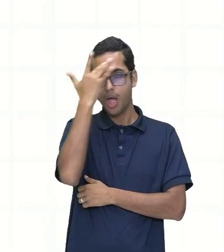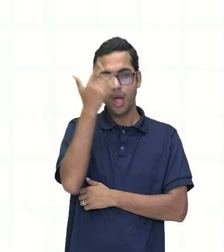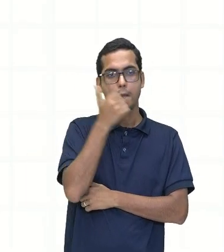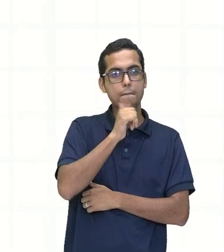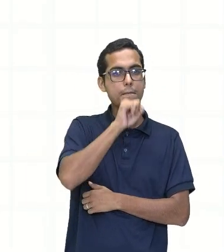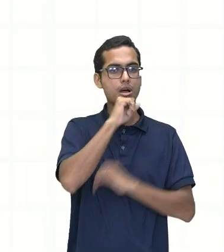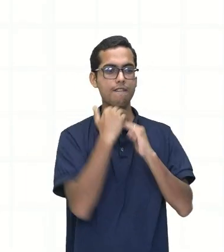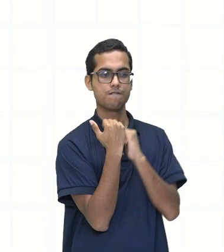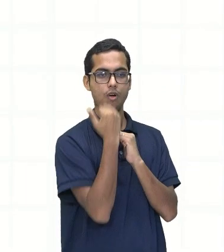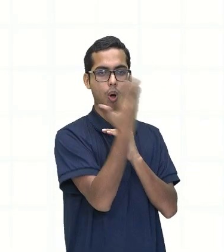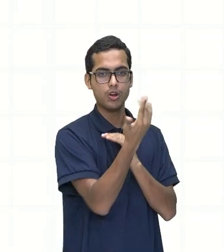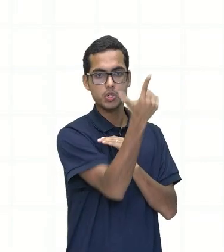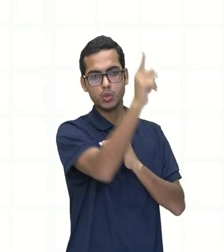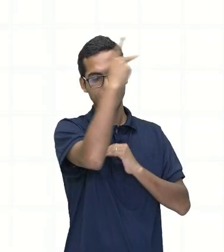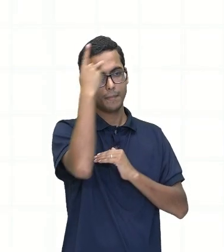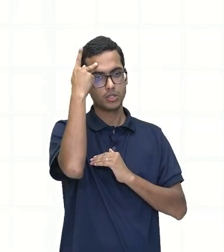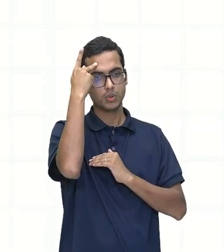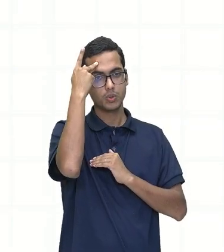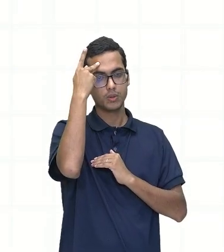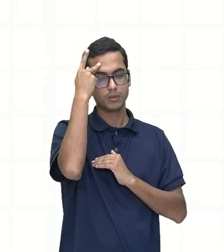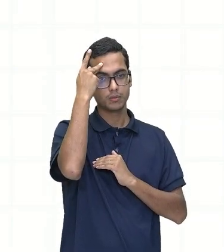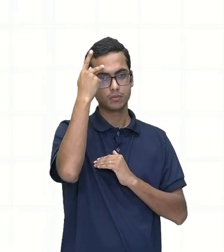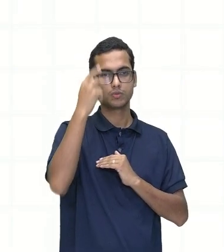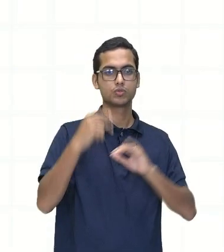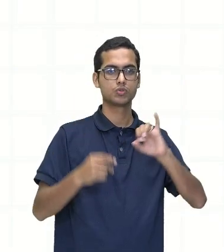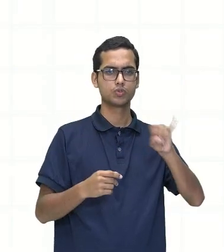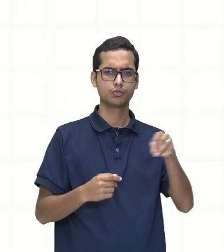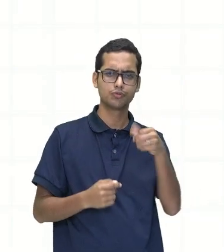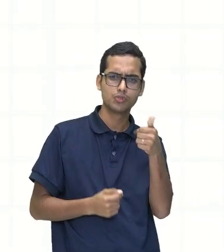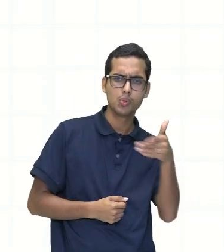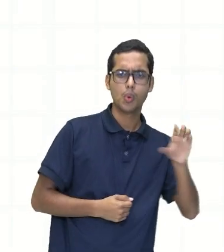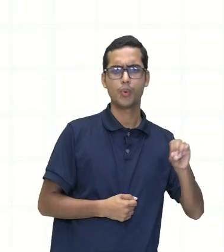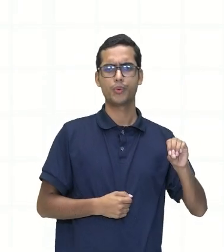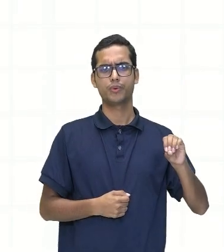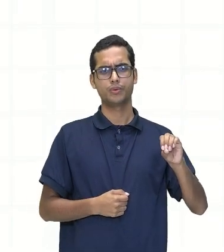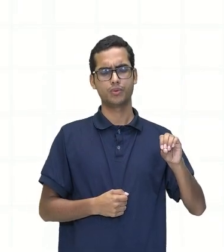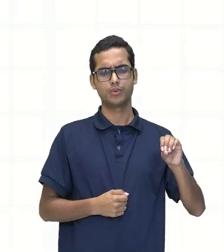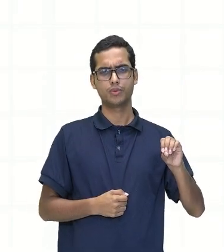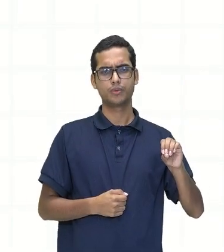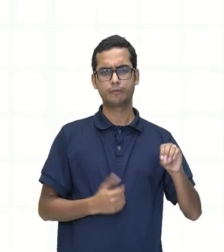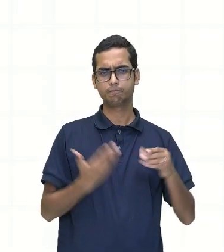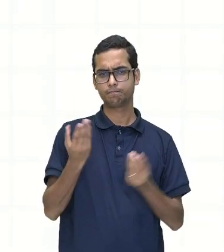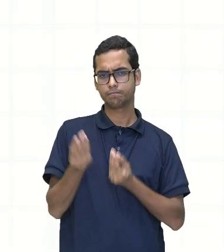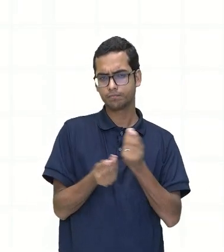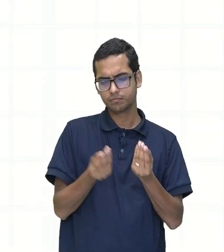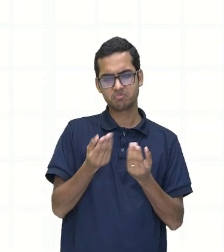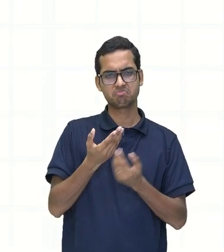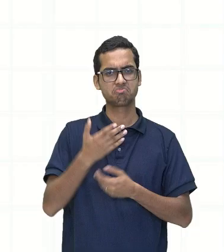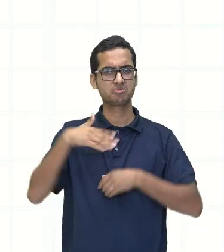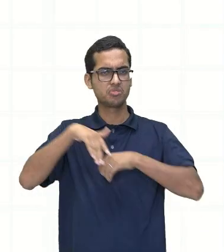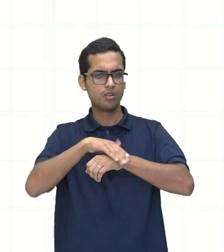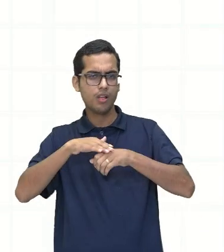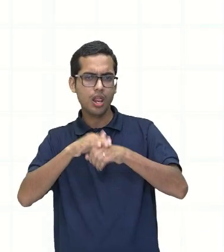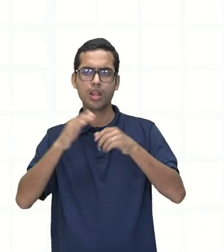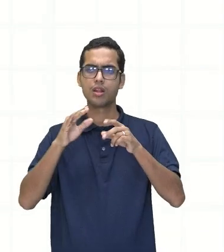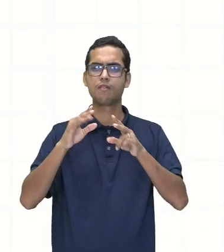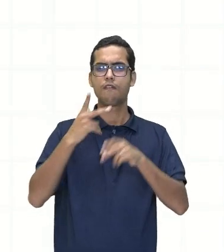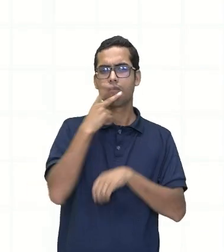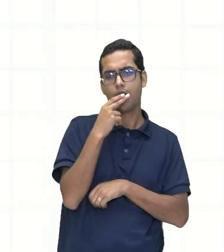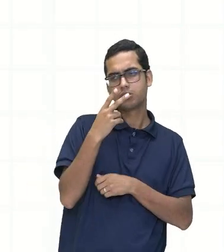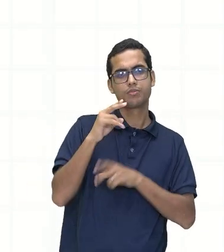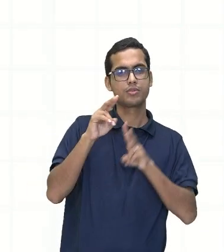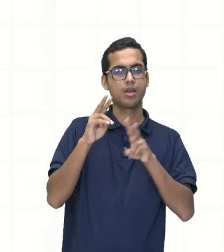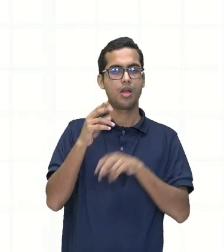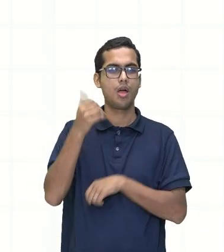falando da mãe do Roberto, se estavam falando mal da mãe, falando, né, mal ou bem, enfim, da mãe da Maria. Então